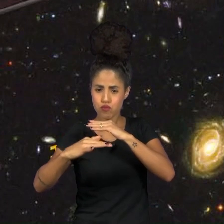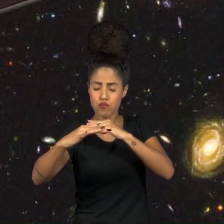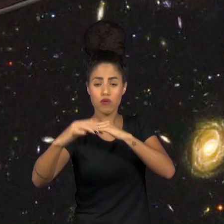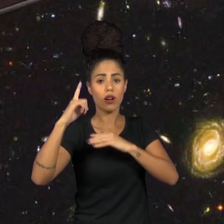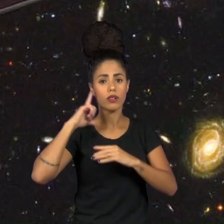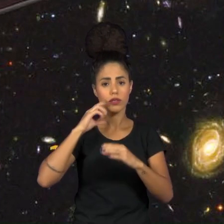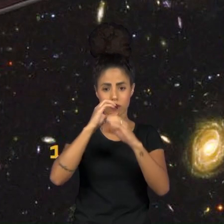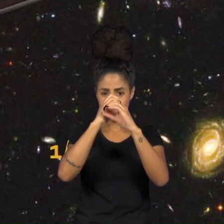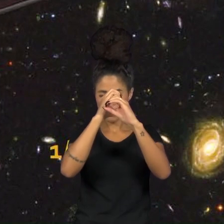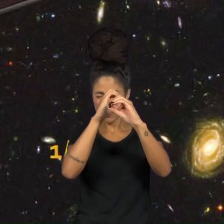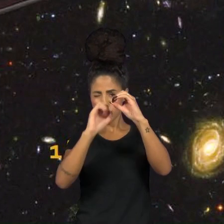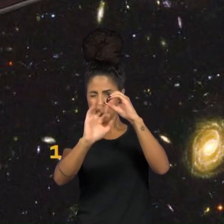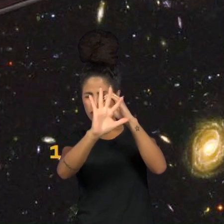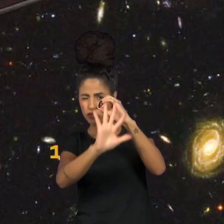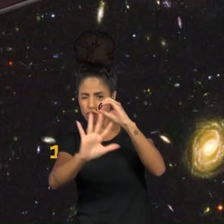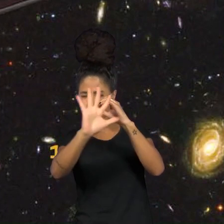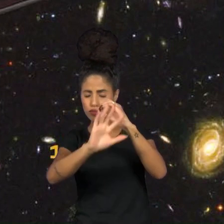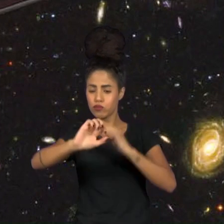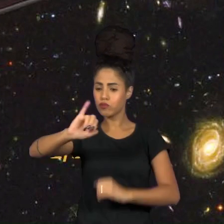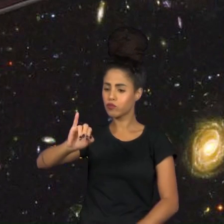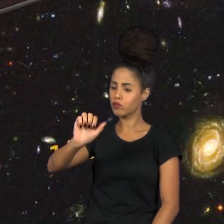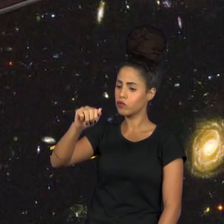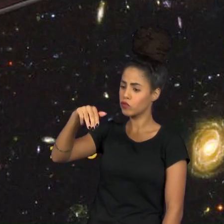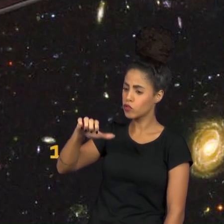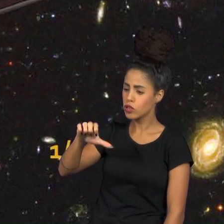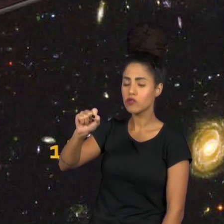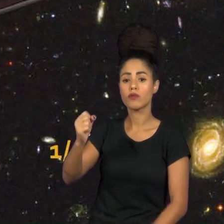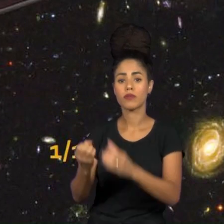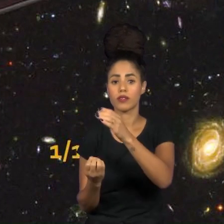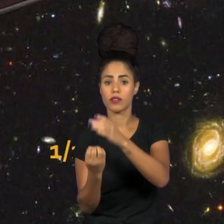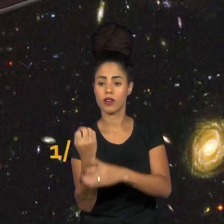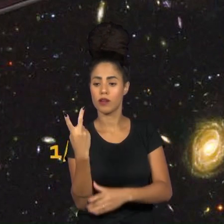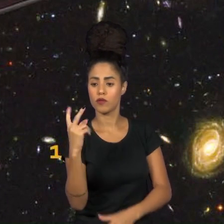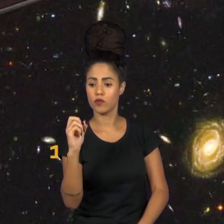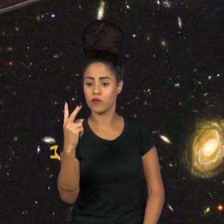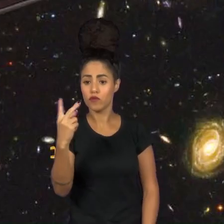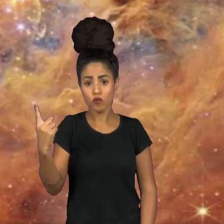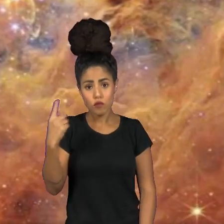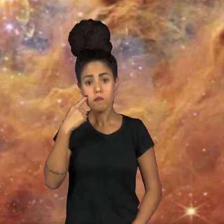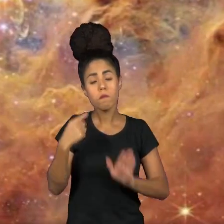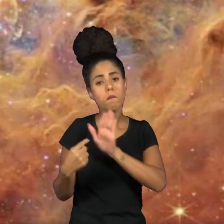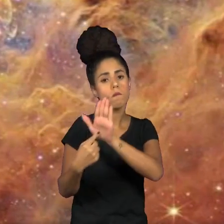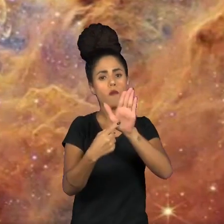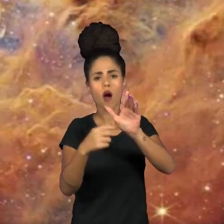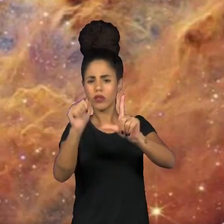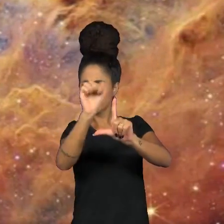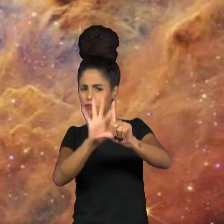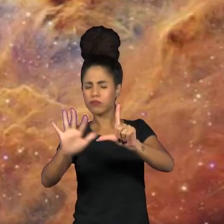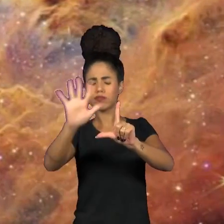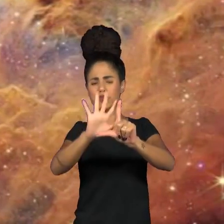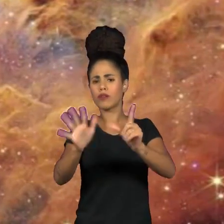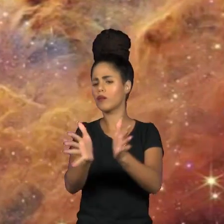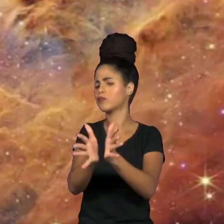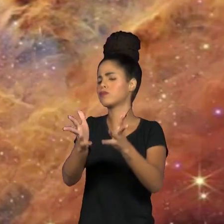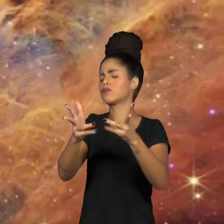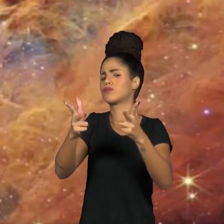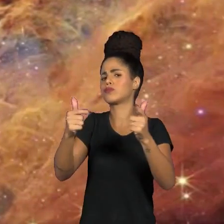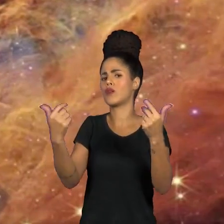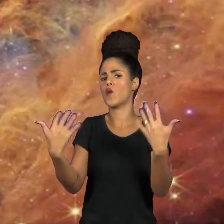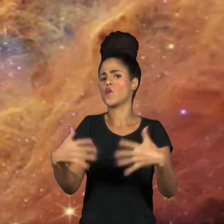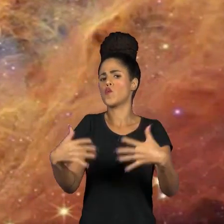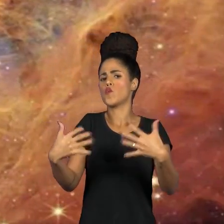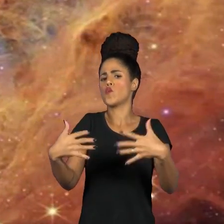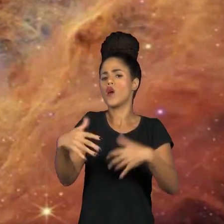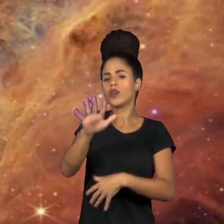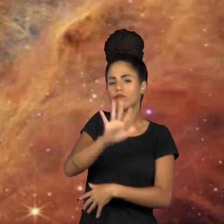O telescópio espacial James Webb, lançado em 2021, revela imagens fascinantes ao operar na